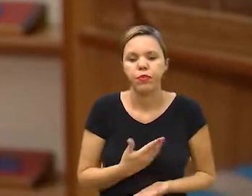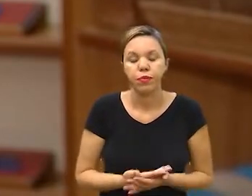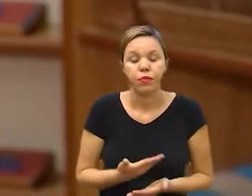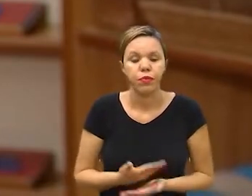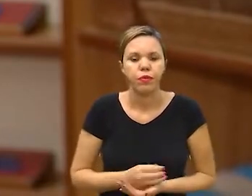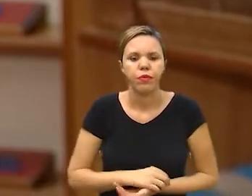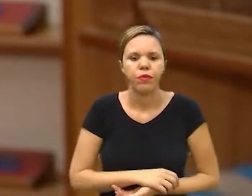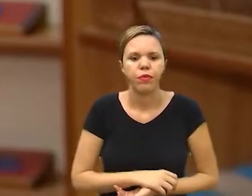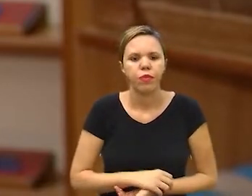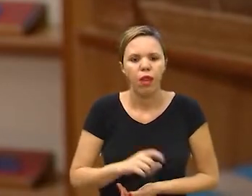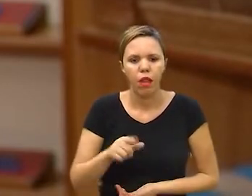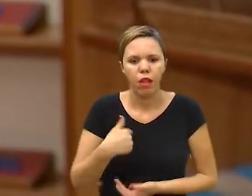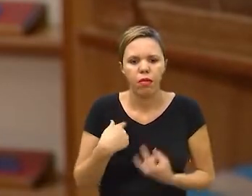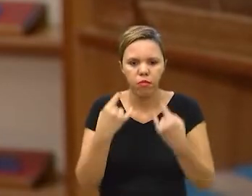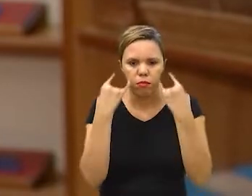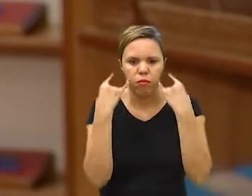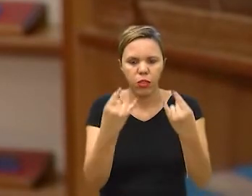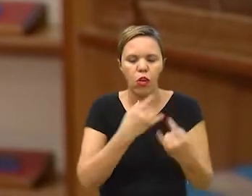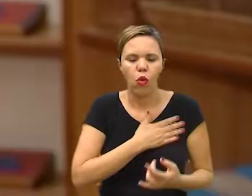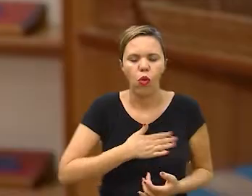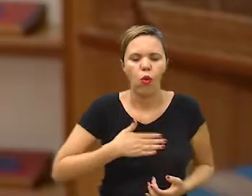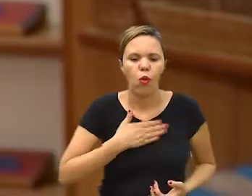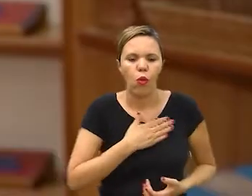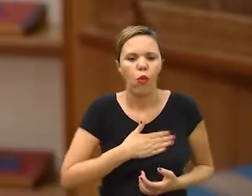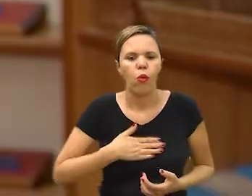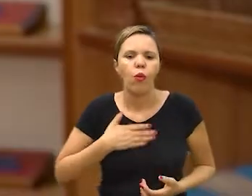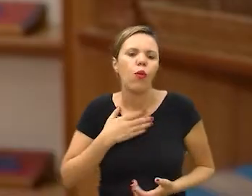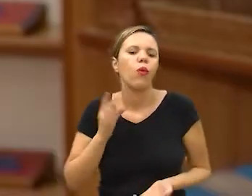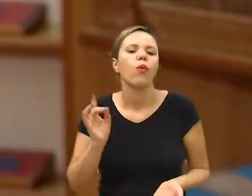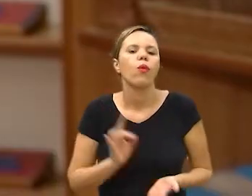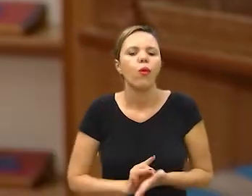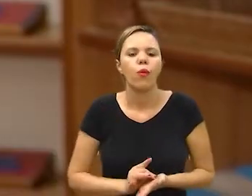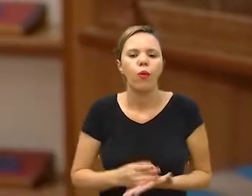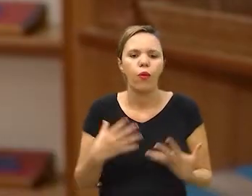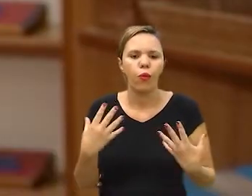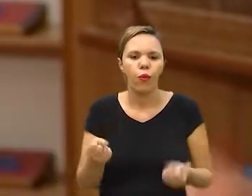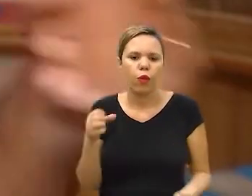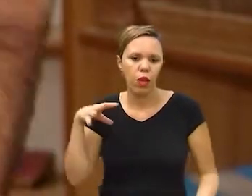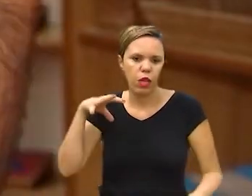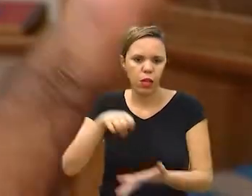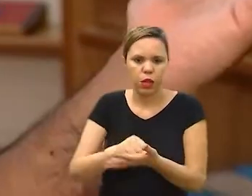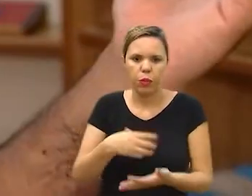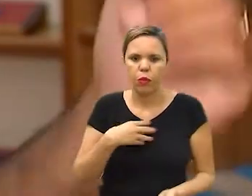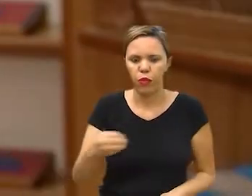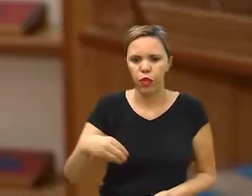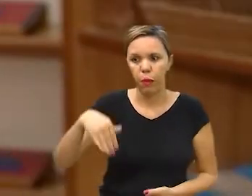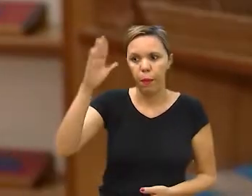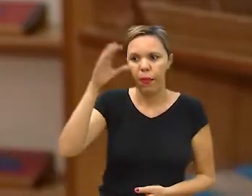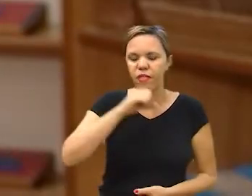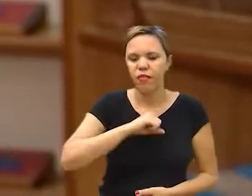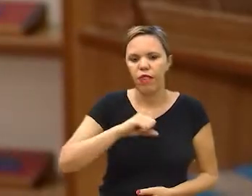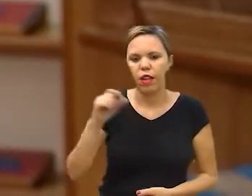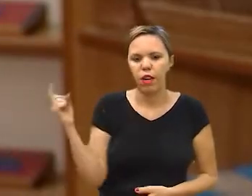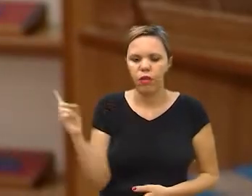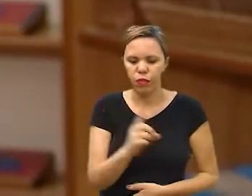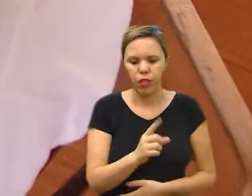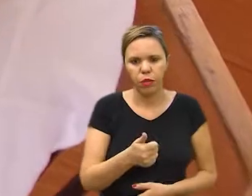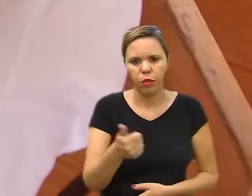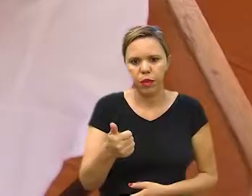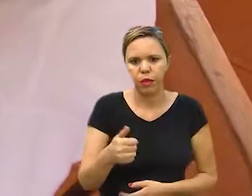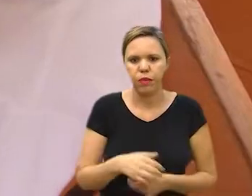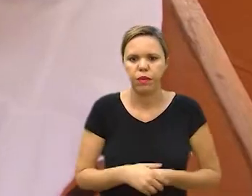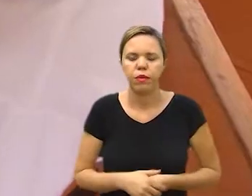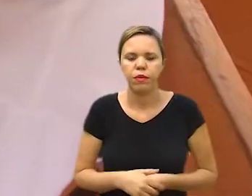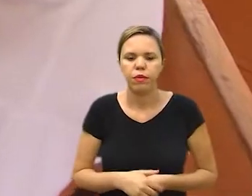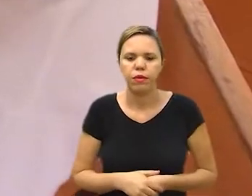estudar. Então foi isso que atraiu, assim. Eu falei assim, realmente vamos matricular meu filho mais velho, né? Que veio aqui primeiro.